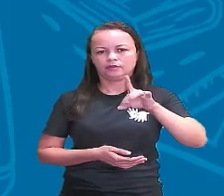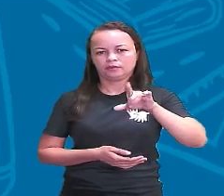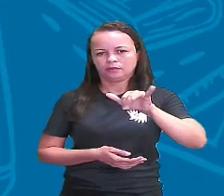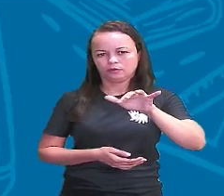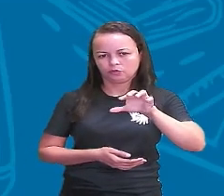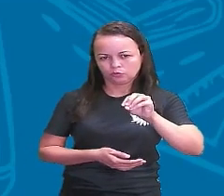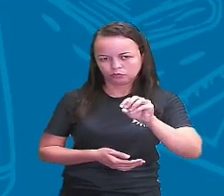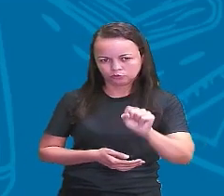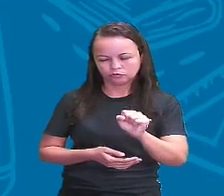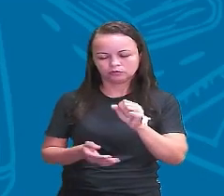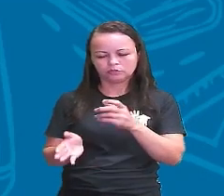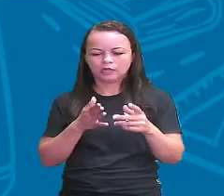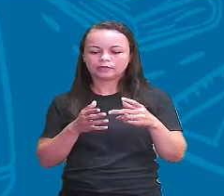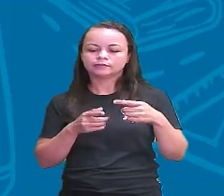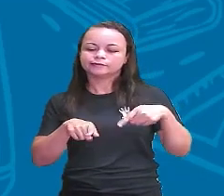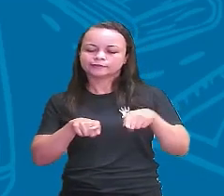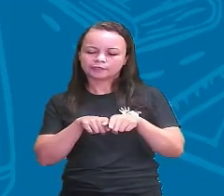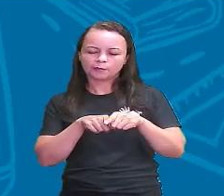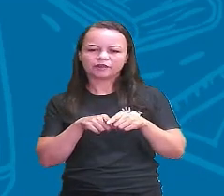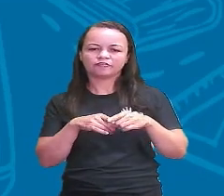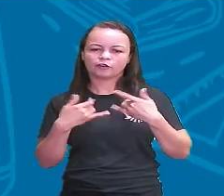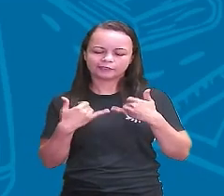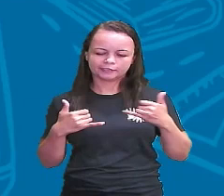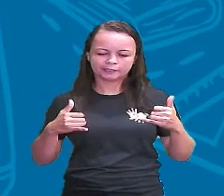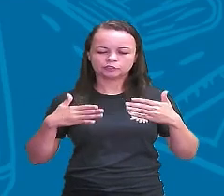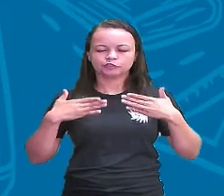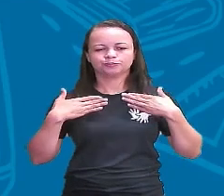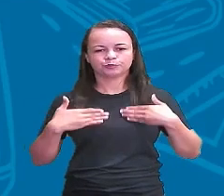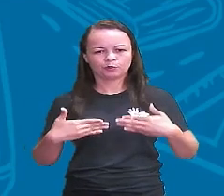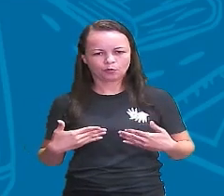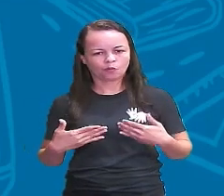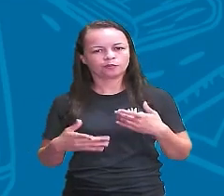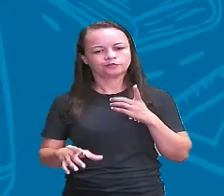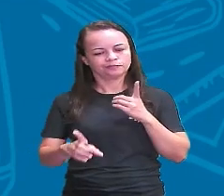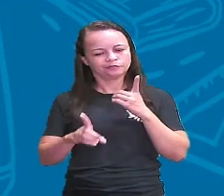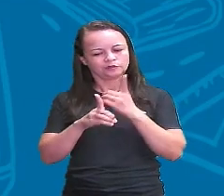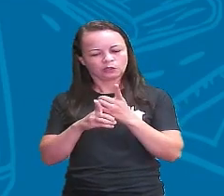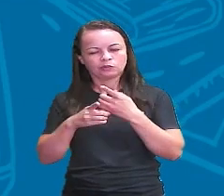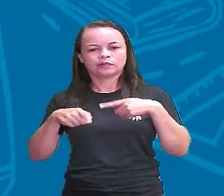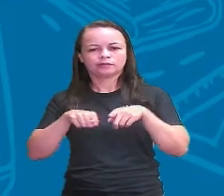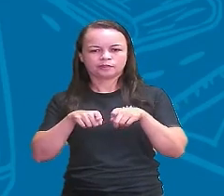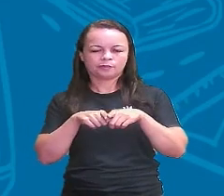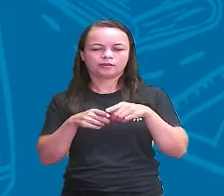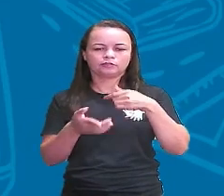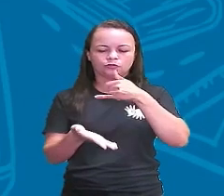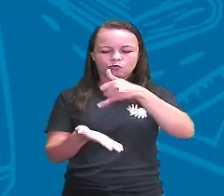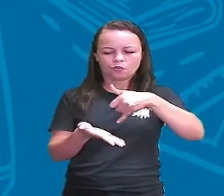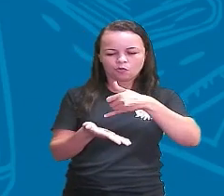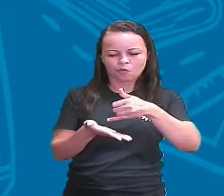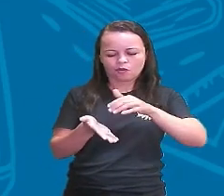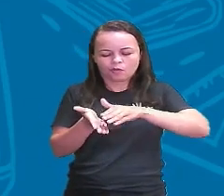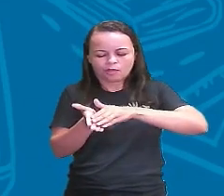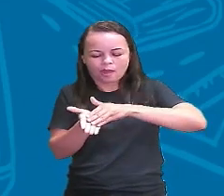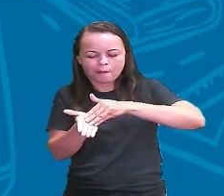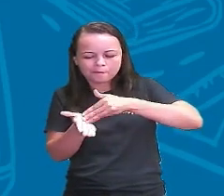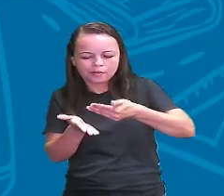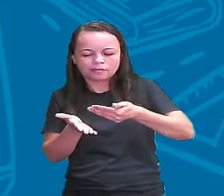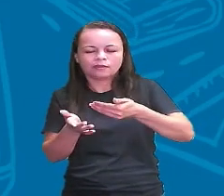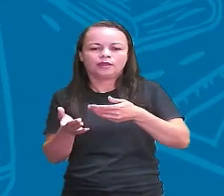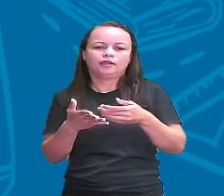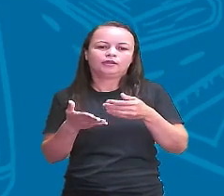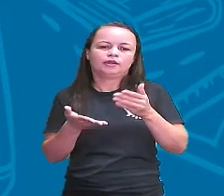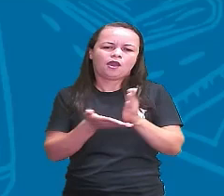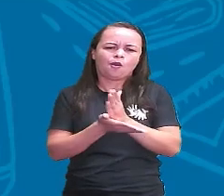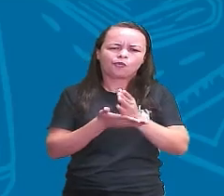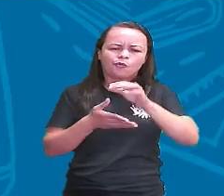elas também fornecem energia, tá certo? São encontradas nos óleos, na manteiga, algumas